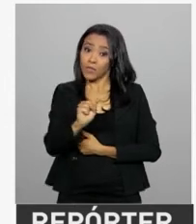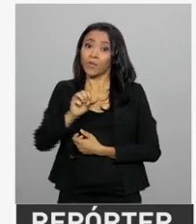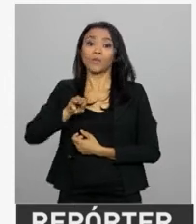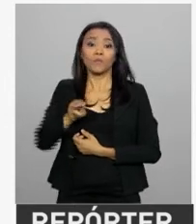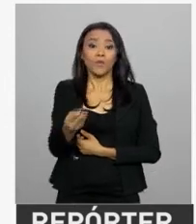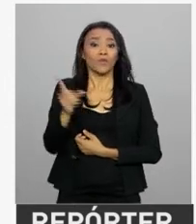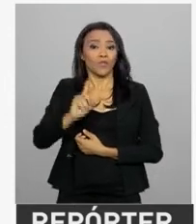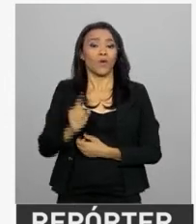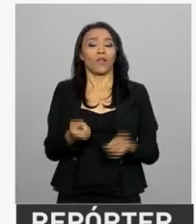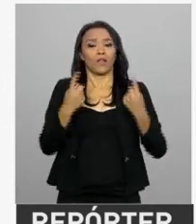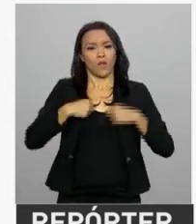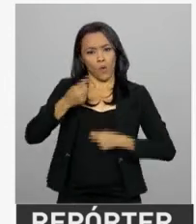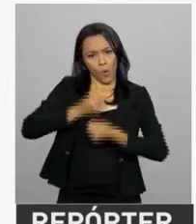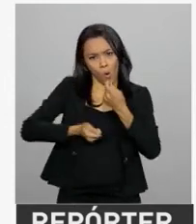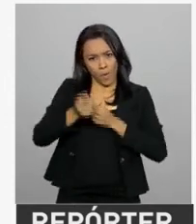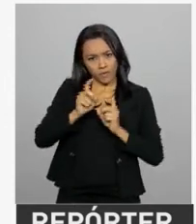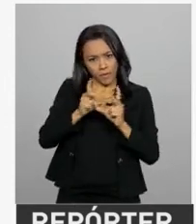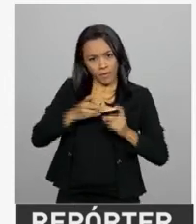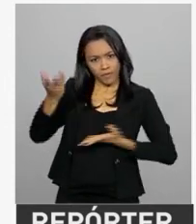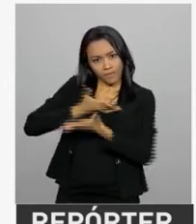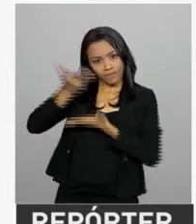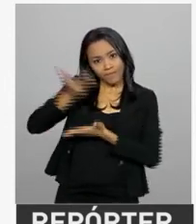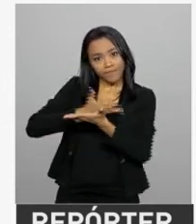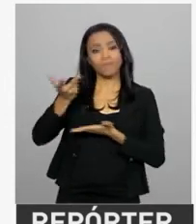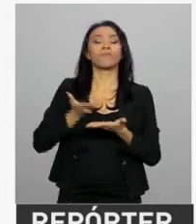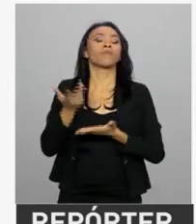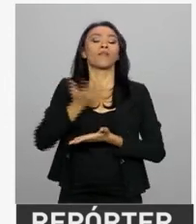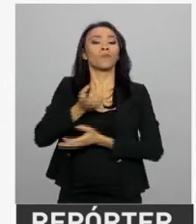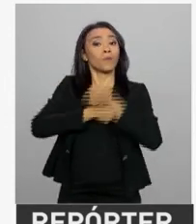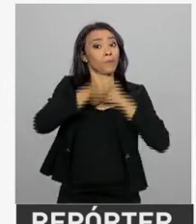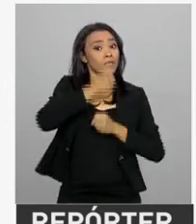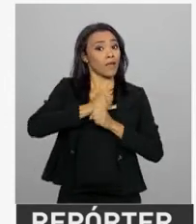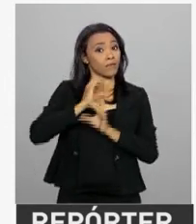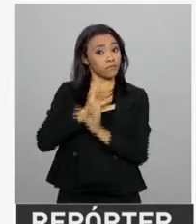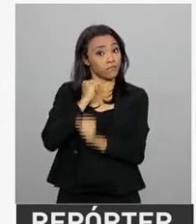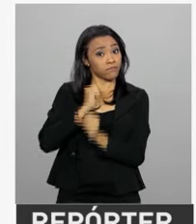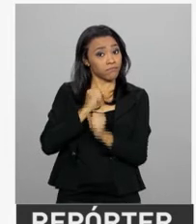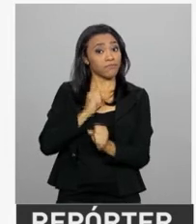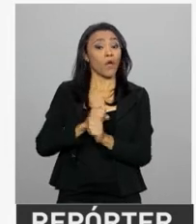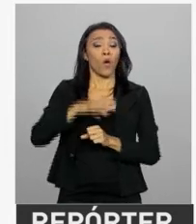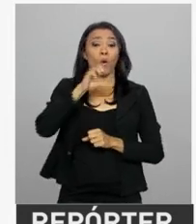US$318 milhões. O comércio entre Brasil e São Tomé e Príncipe movimentou, no ano passado,